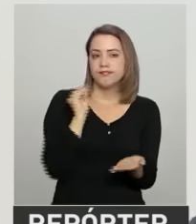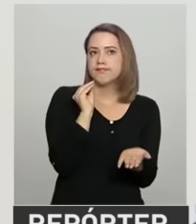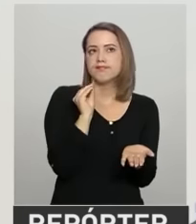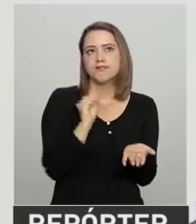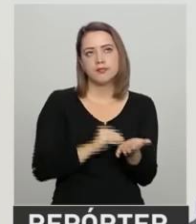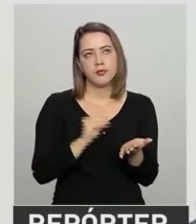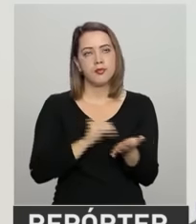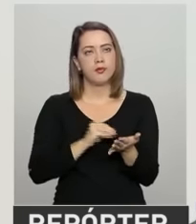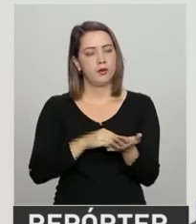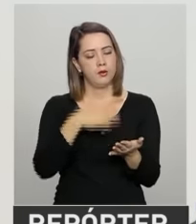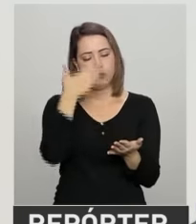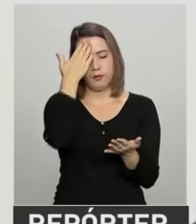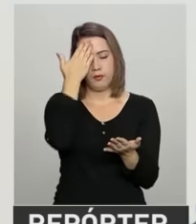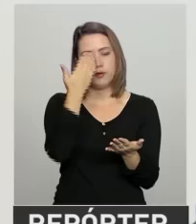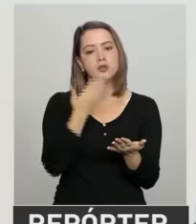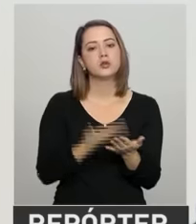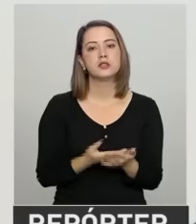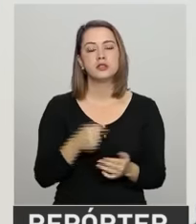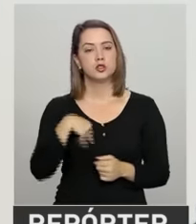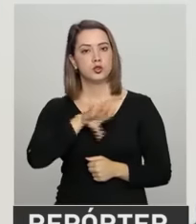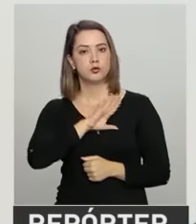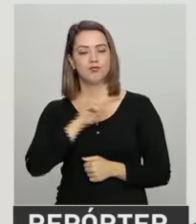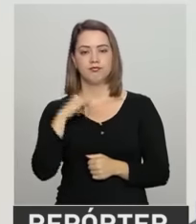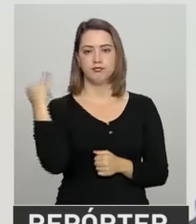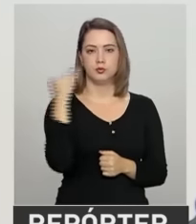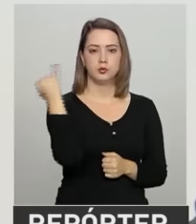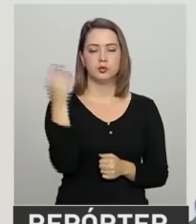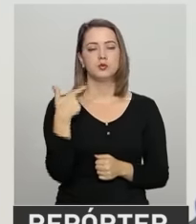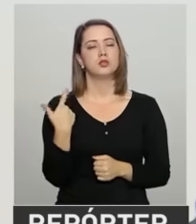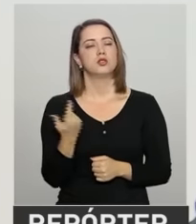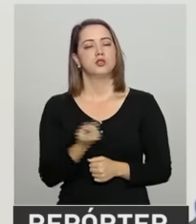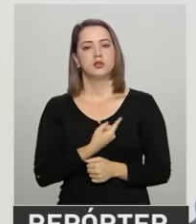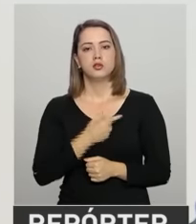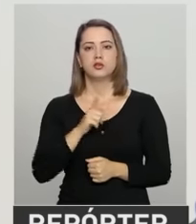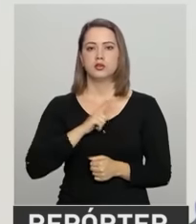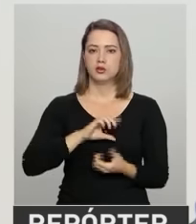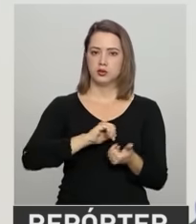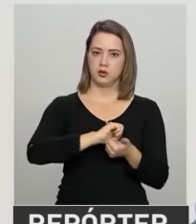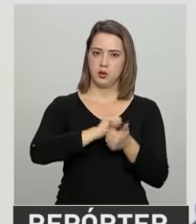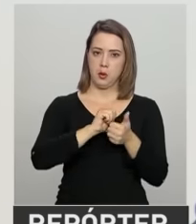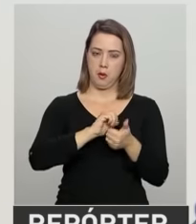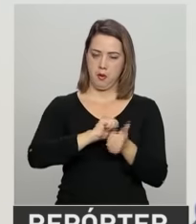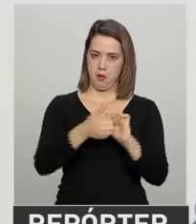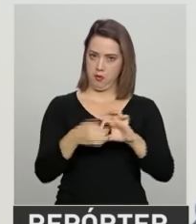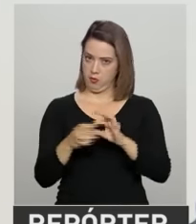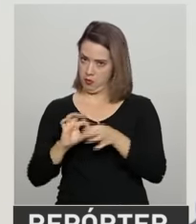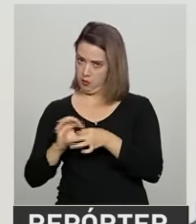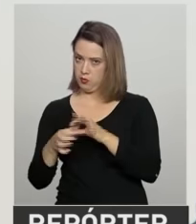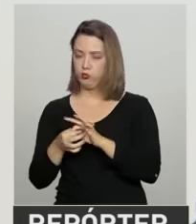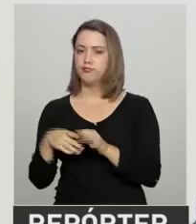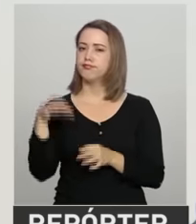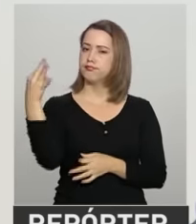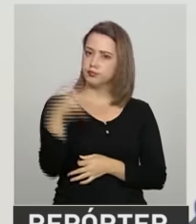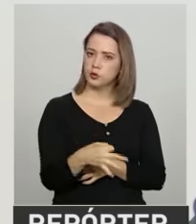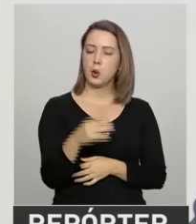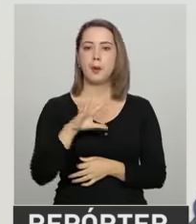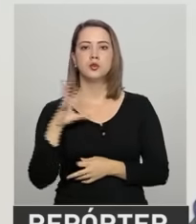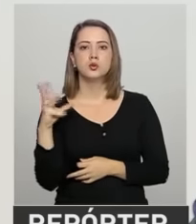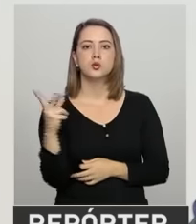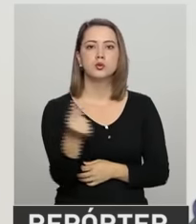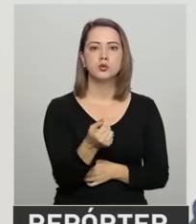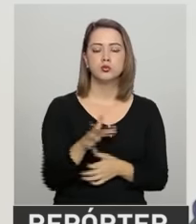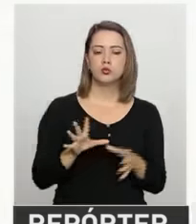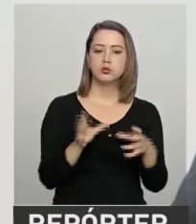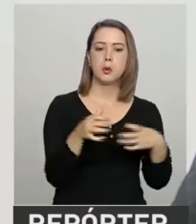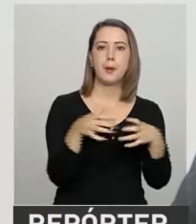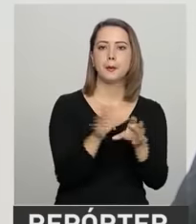crença, né, no país. É importante que nós tenhamos Olimpíadas muito regulares, com todos os setores muito